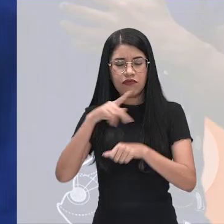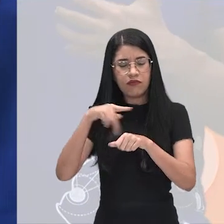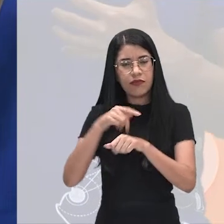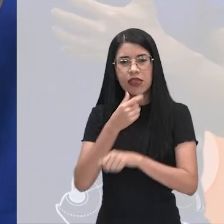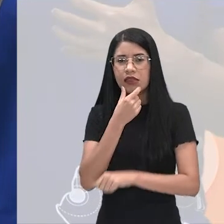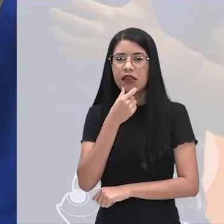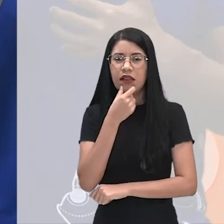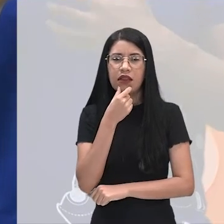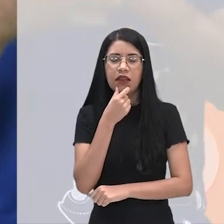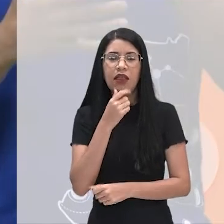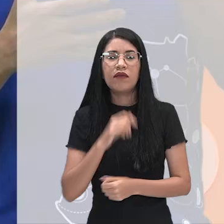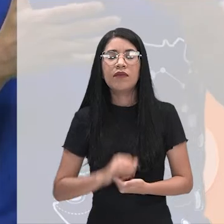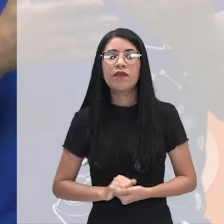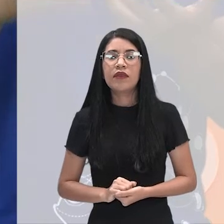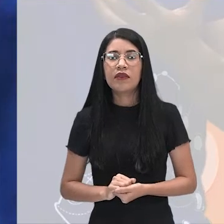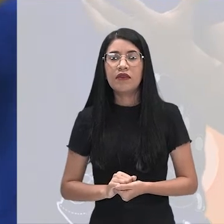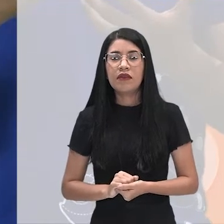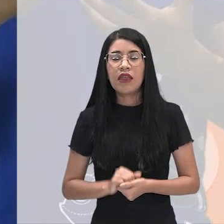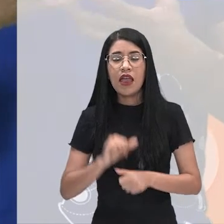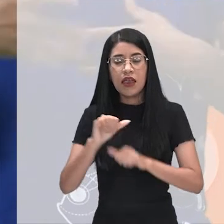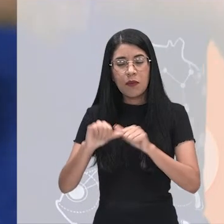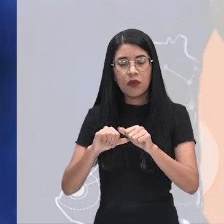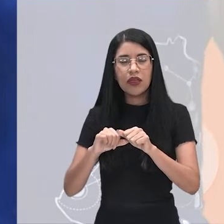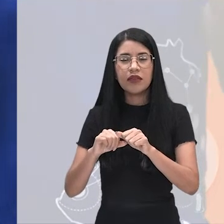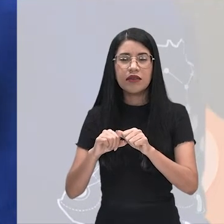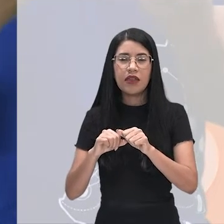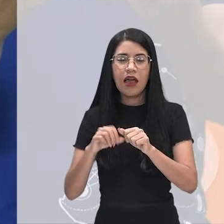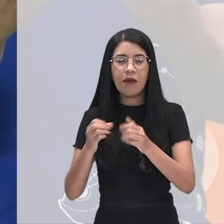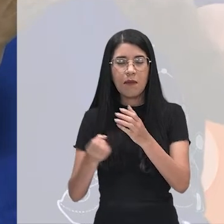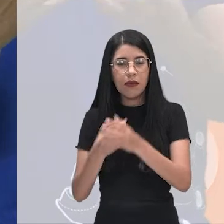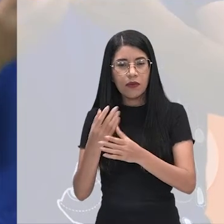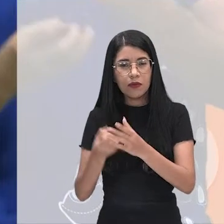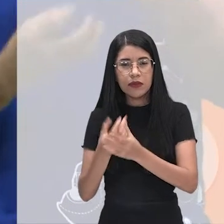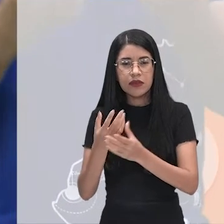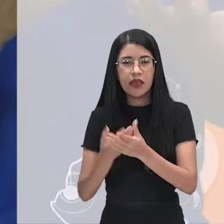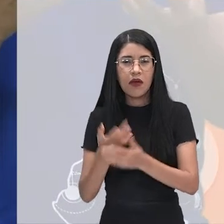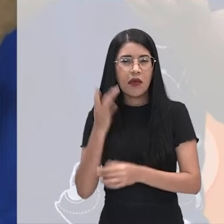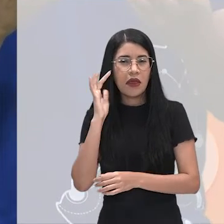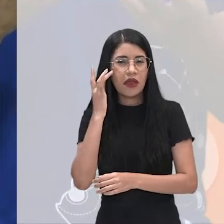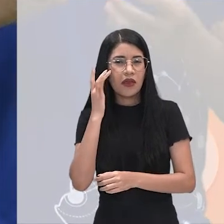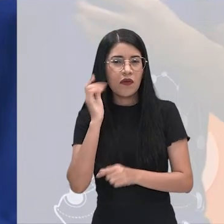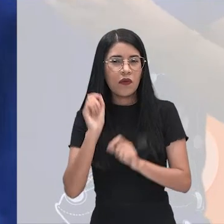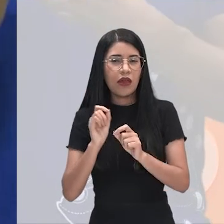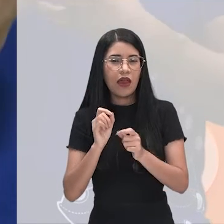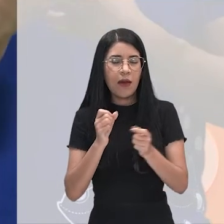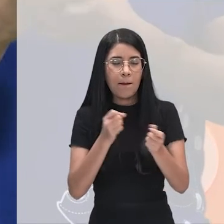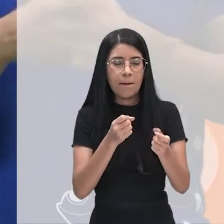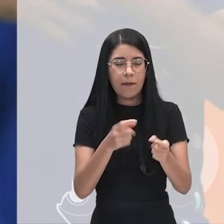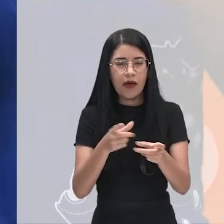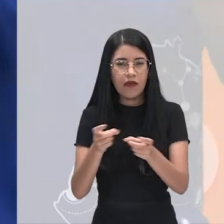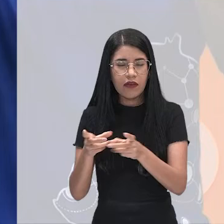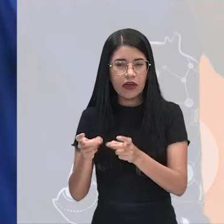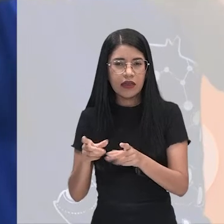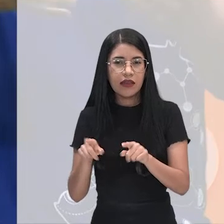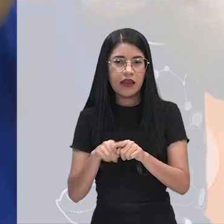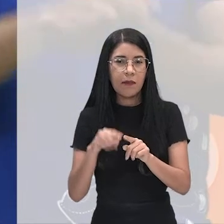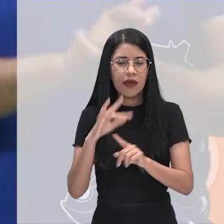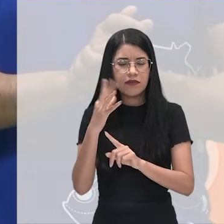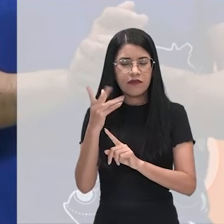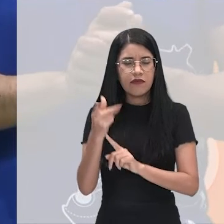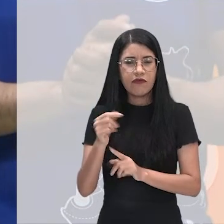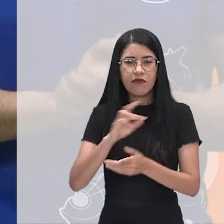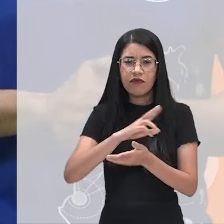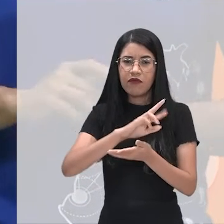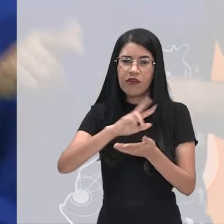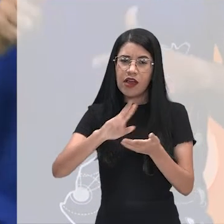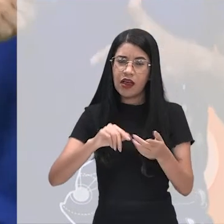para aumentar a produção, transformar aquela produção que era pequena ali em um quantitativo maior, em uma escala maior,